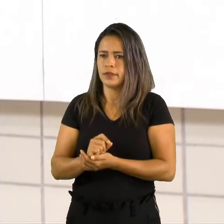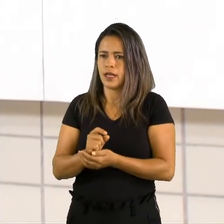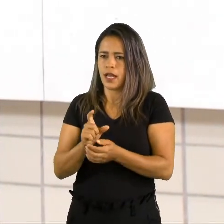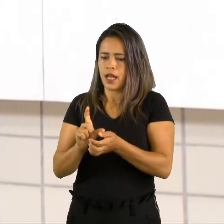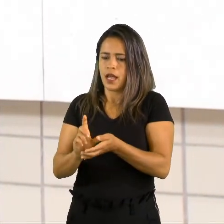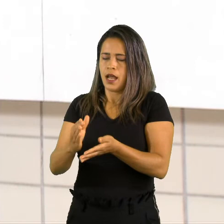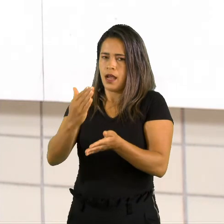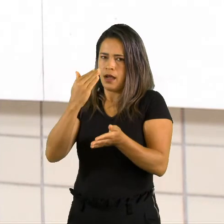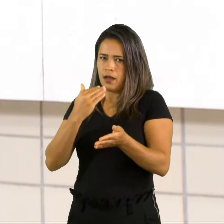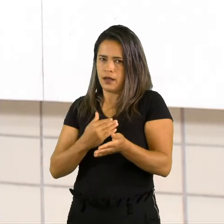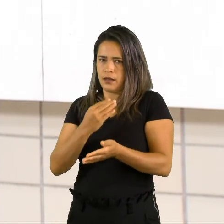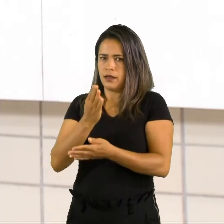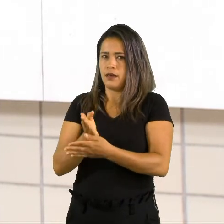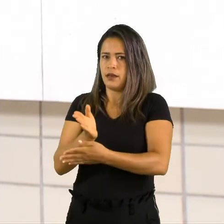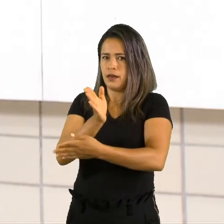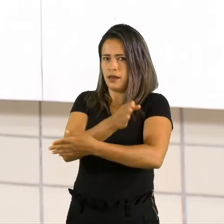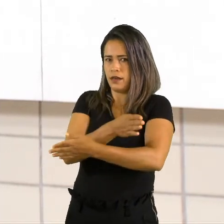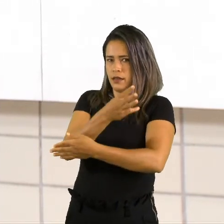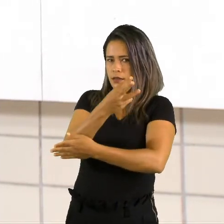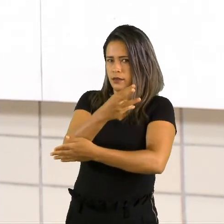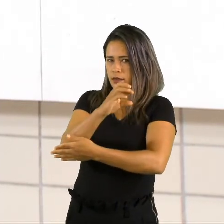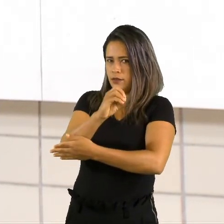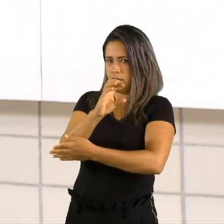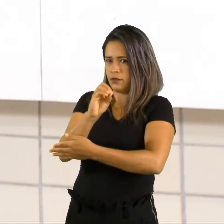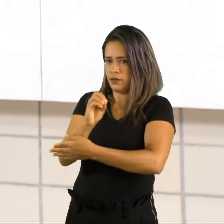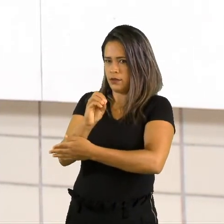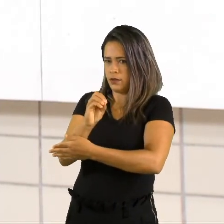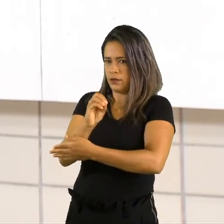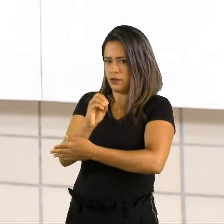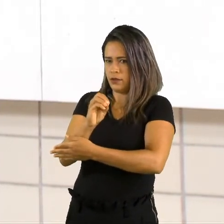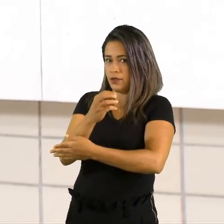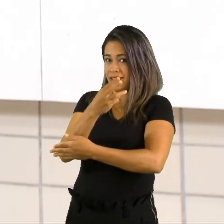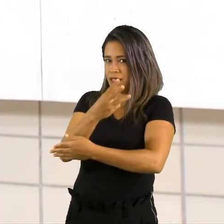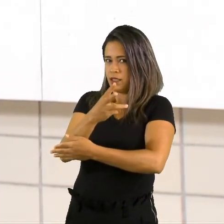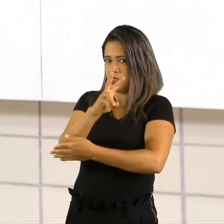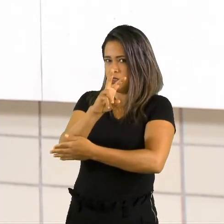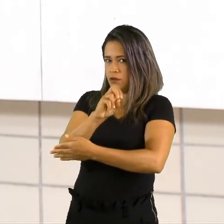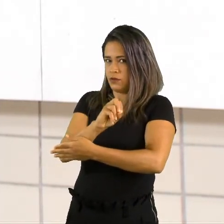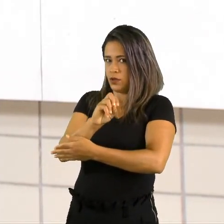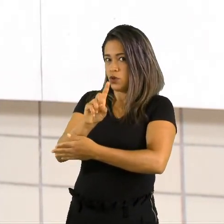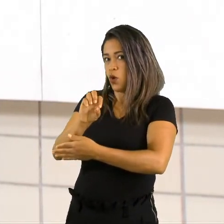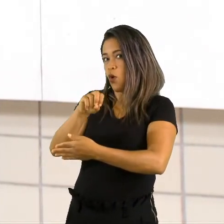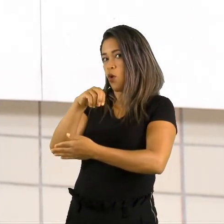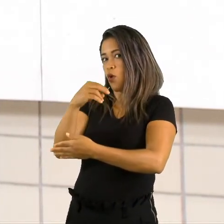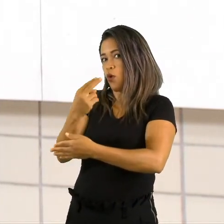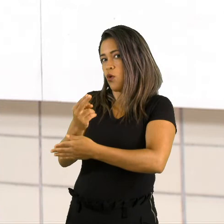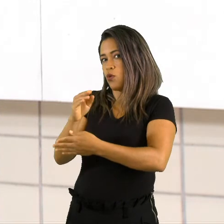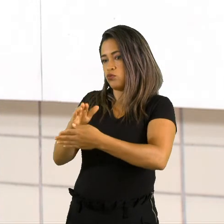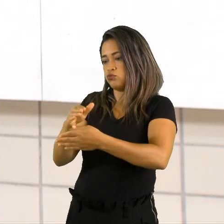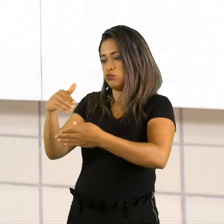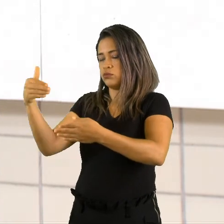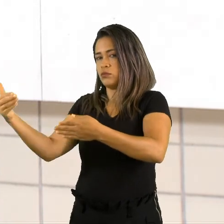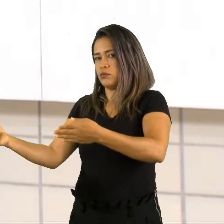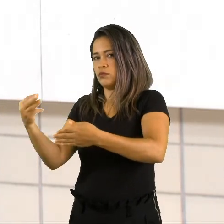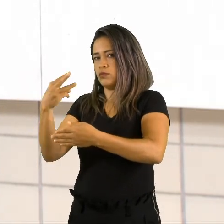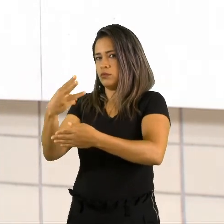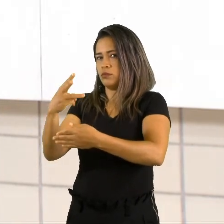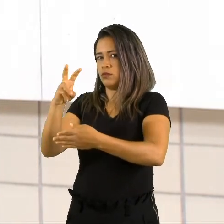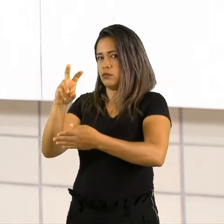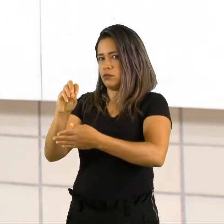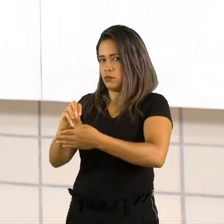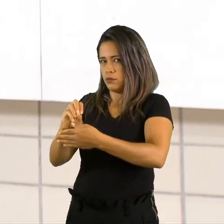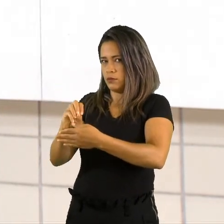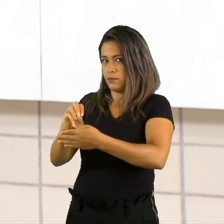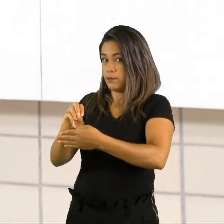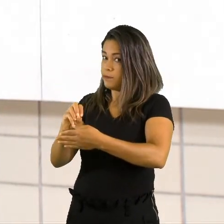do 300, fica antes do 350 ou fica após do 350? Vamos pensar? Olha